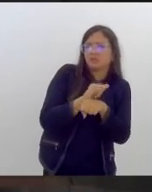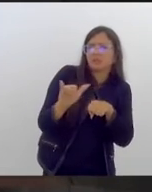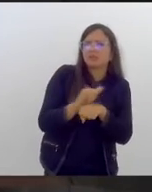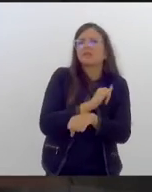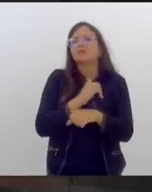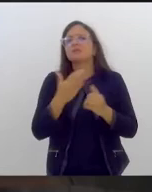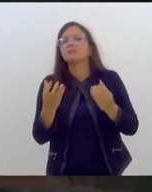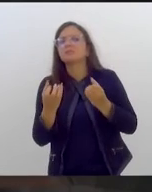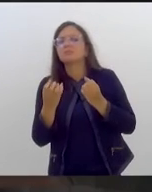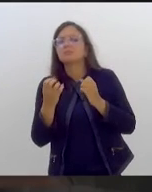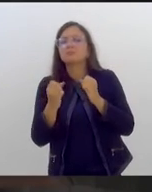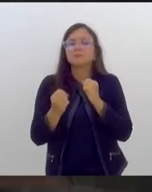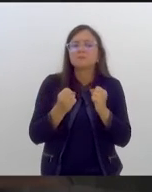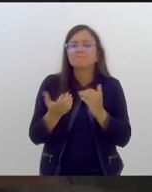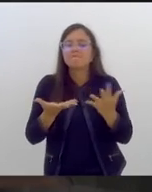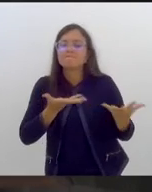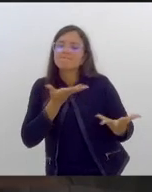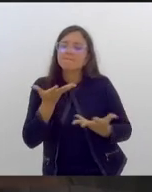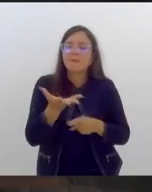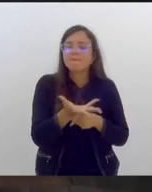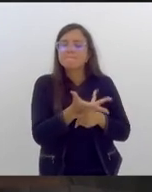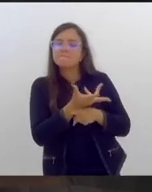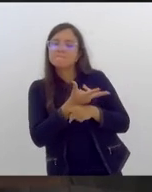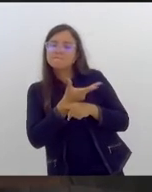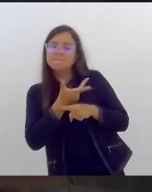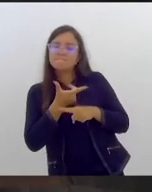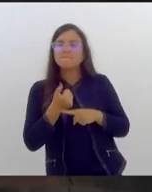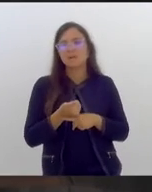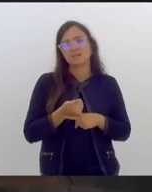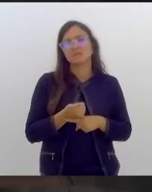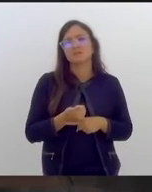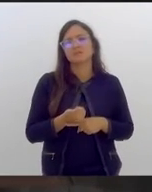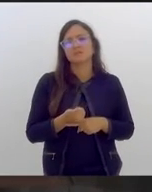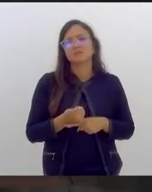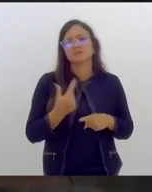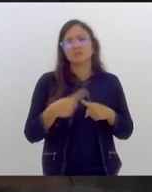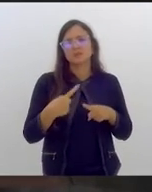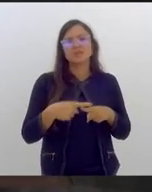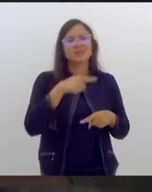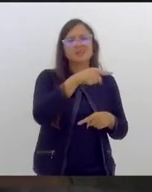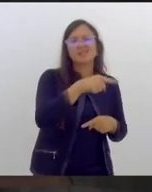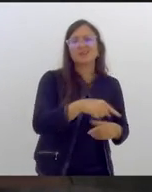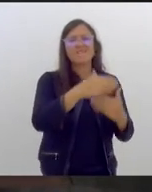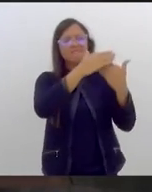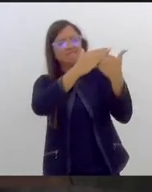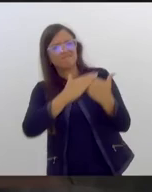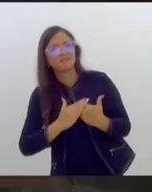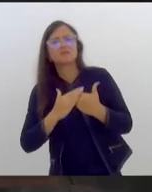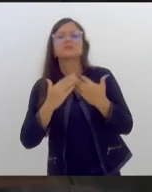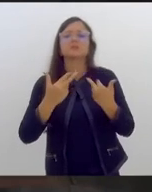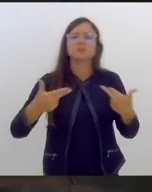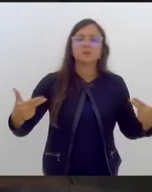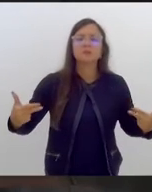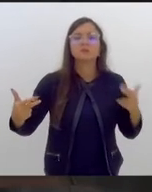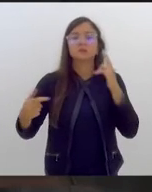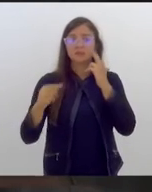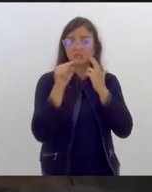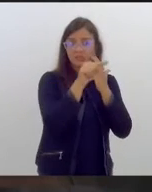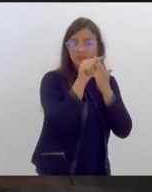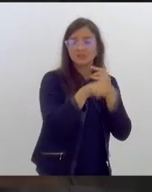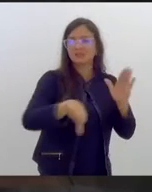algum ardil da polícia para minimizar né o grau de ofensividade digamos assim do